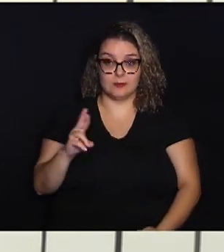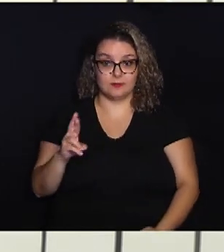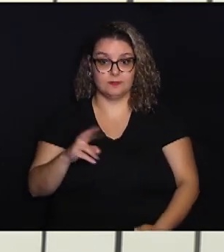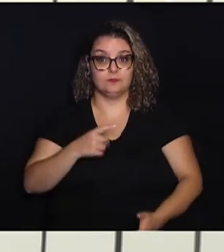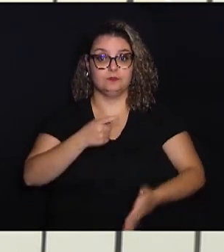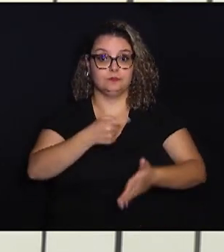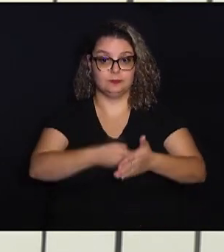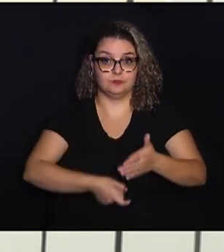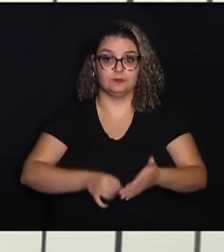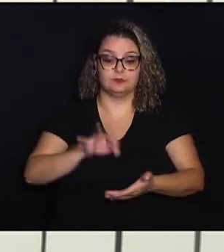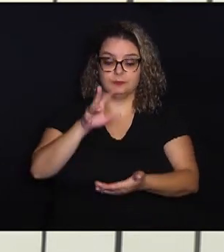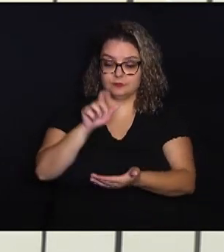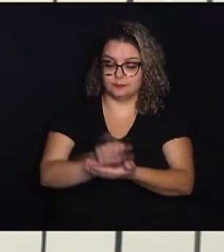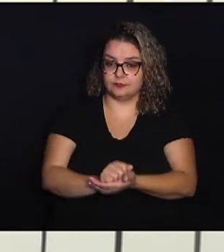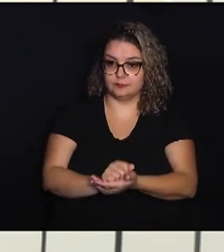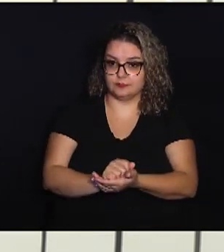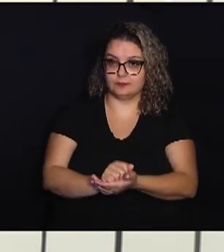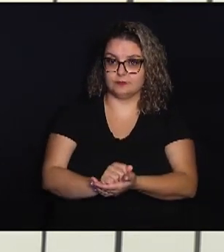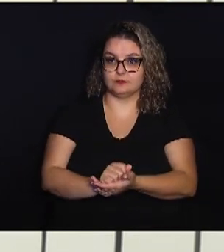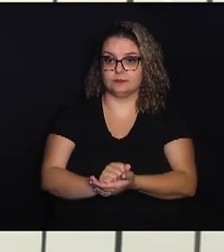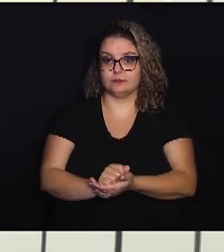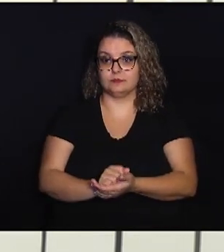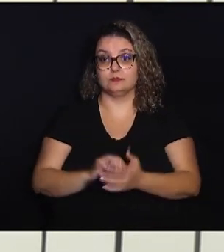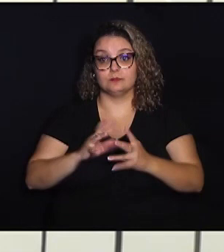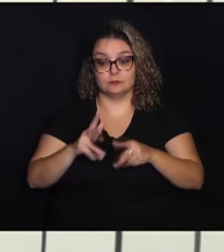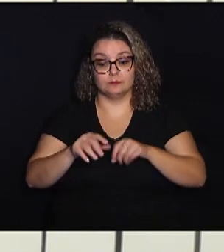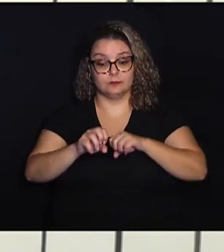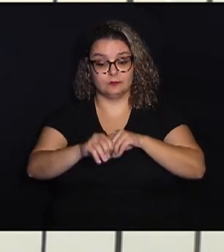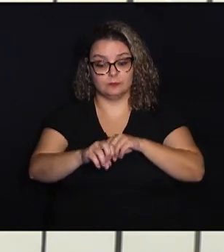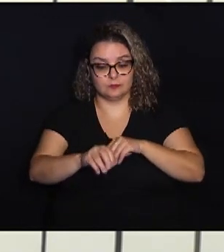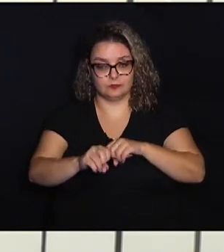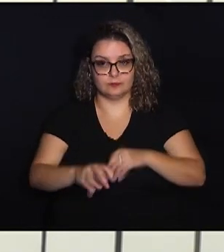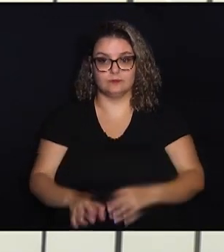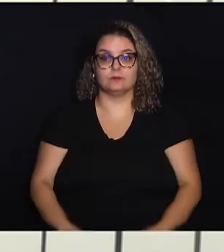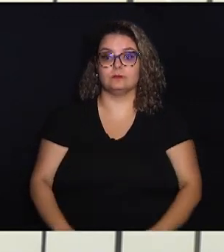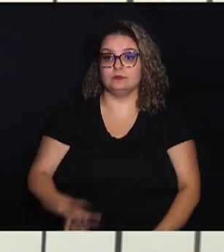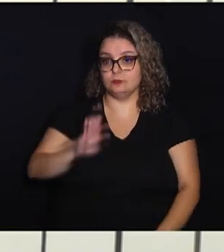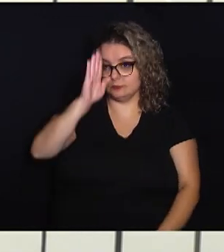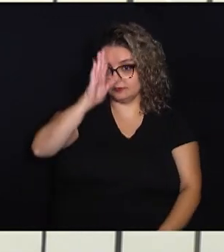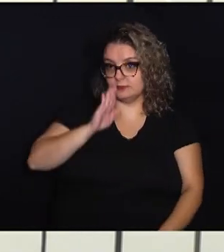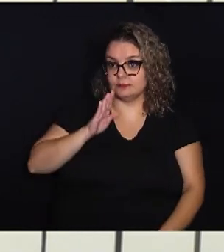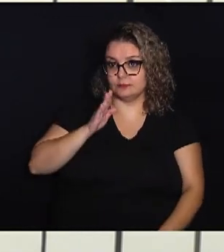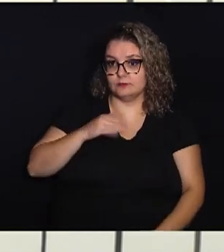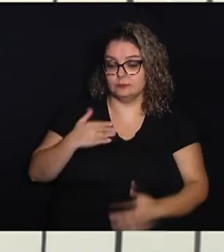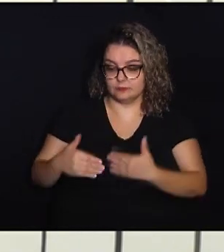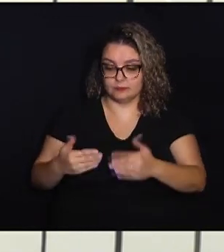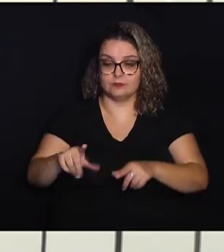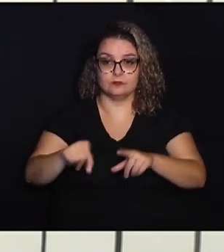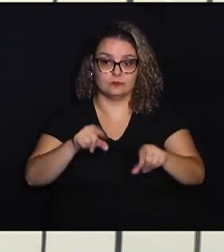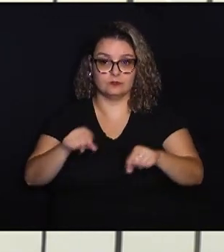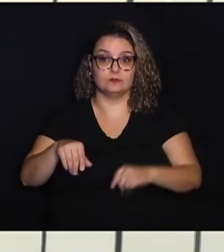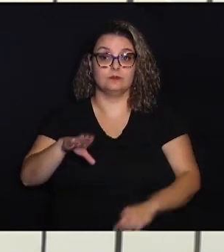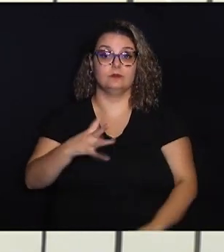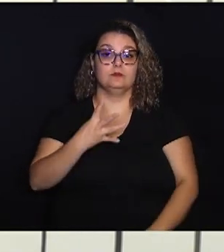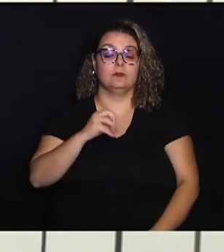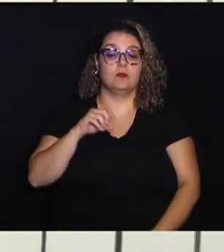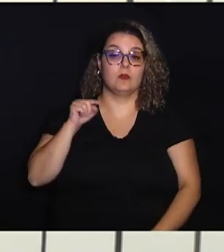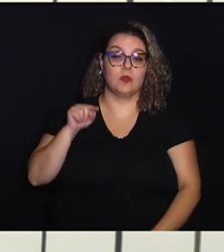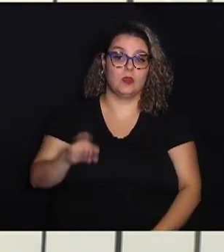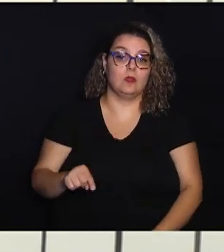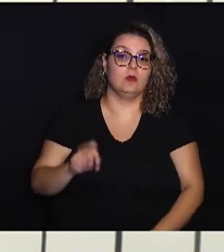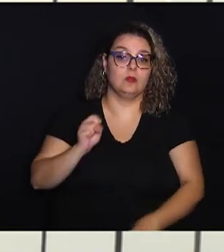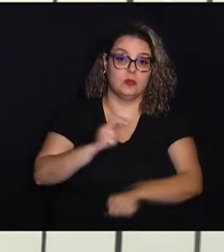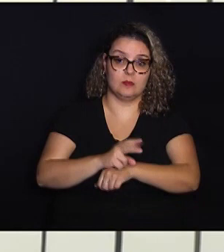de inscrição. Com ensino totalmente gratuito, o processo seletivo conta com mais de 40 mil vagas para os